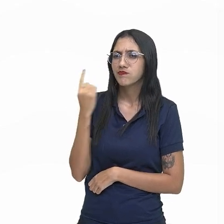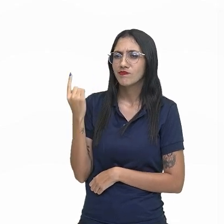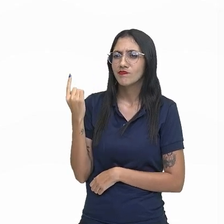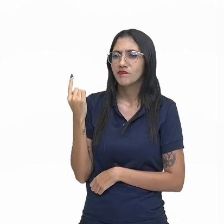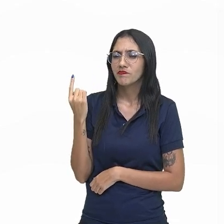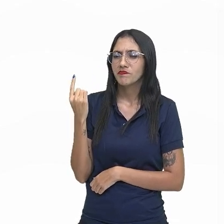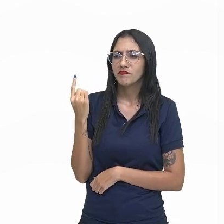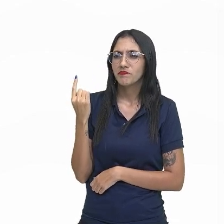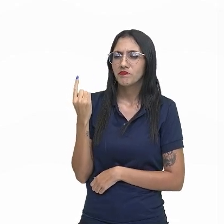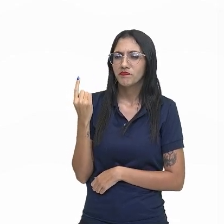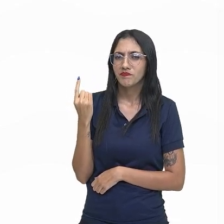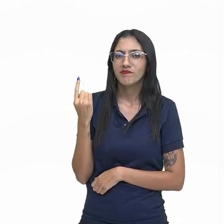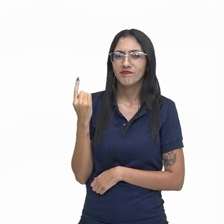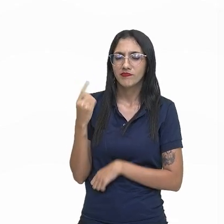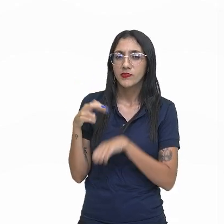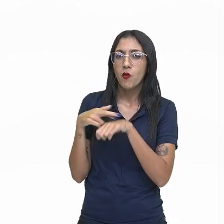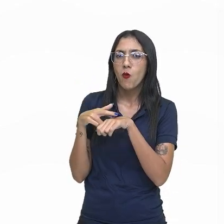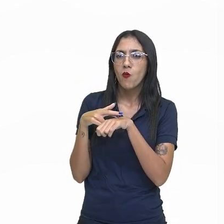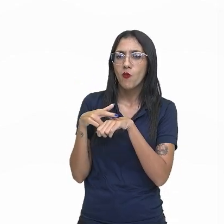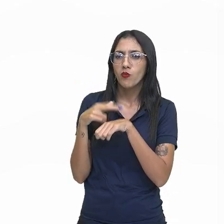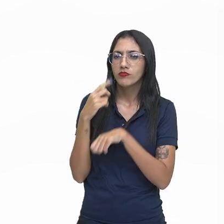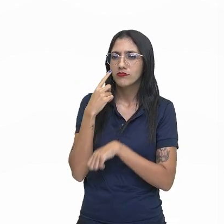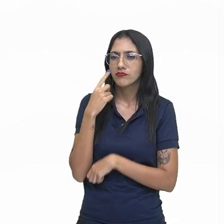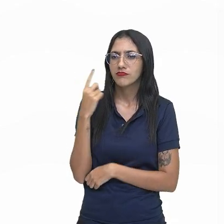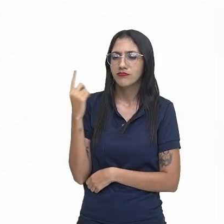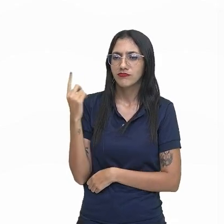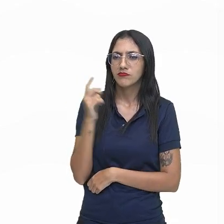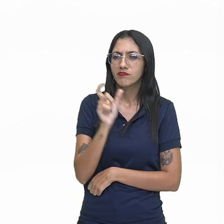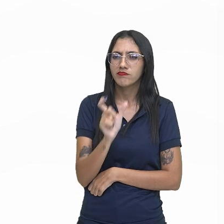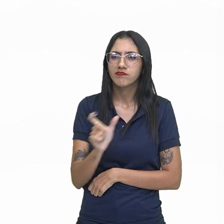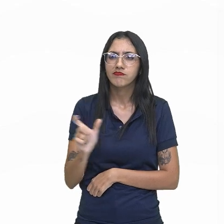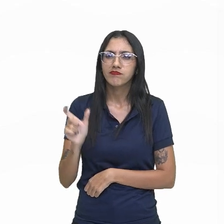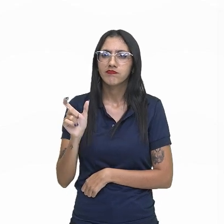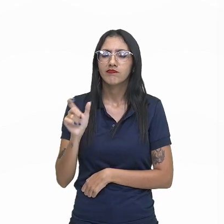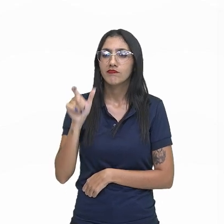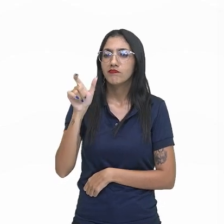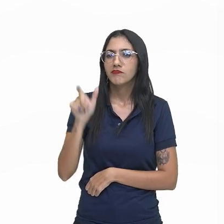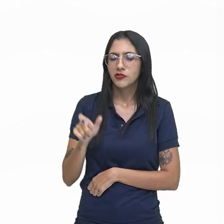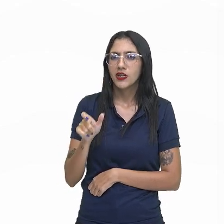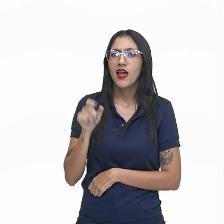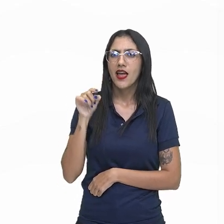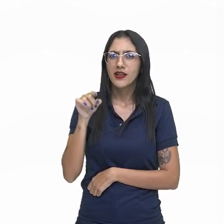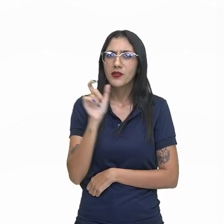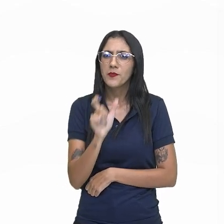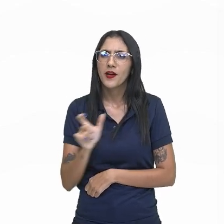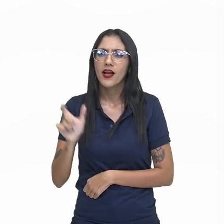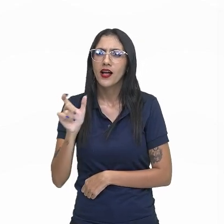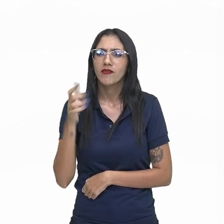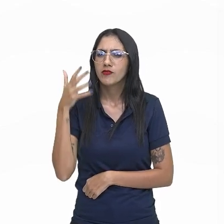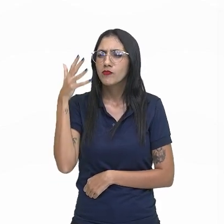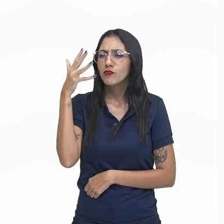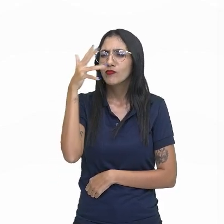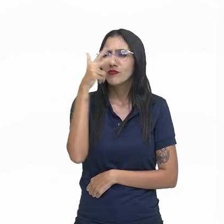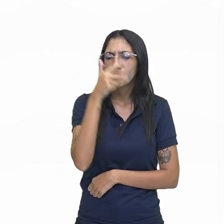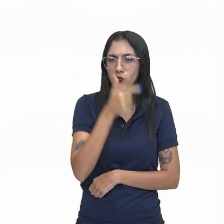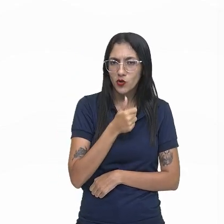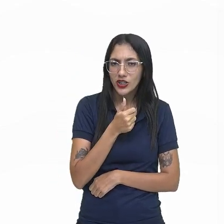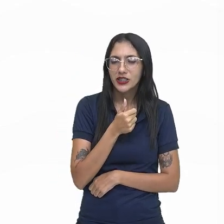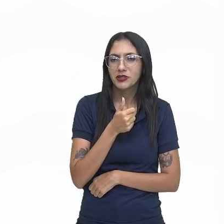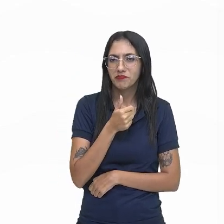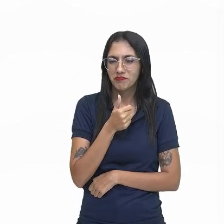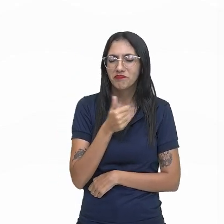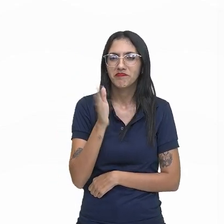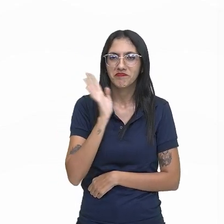linda essa palavra, né? Já pensou? Um cavalheiro, mademoiselle,